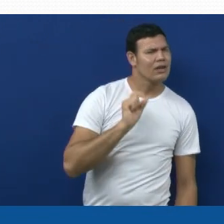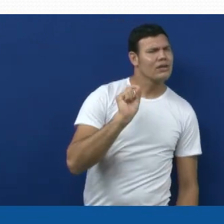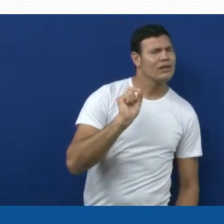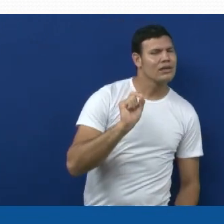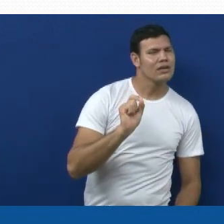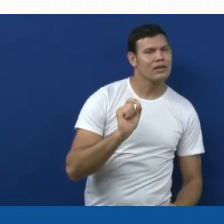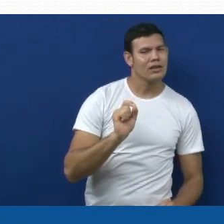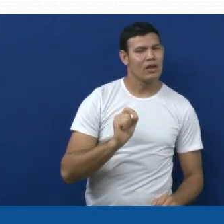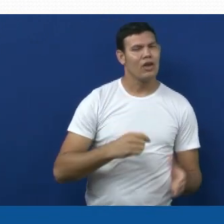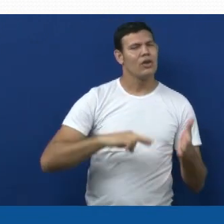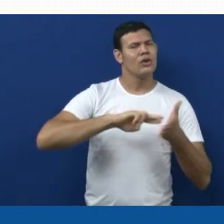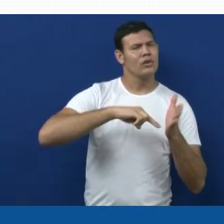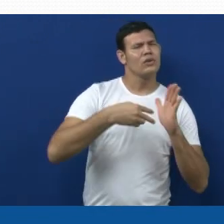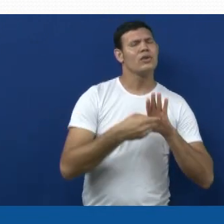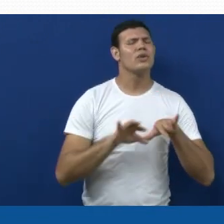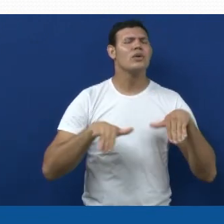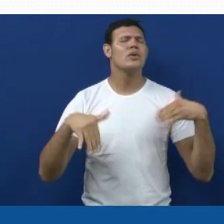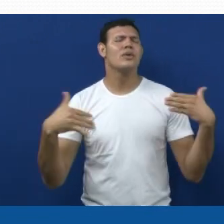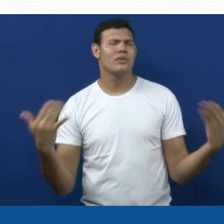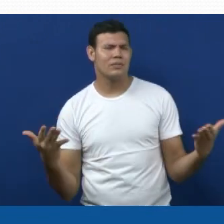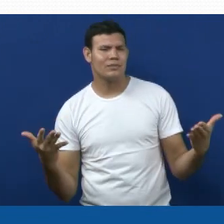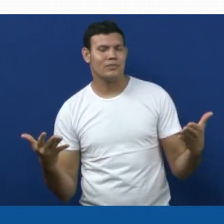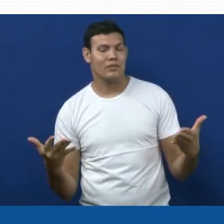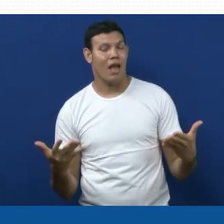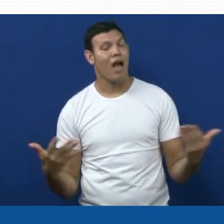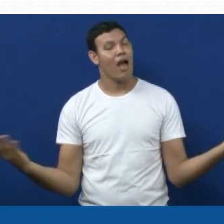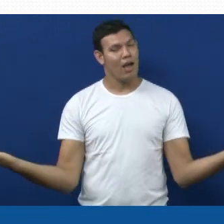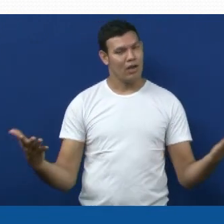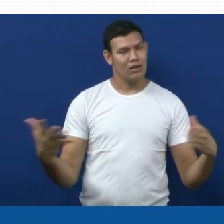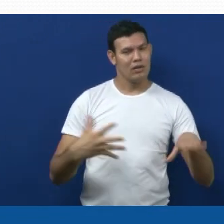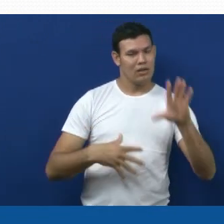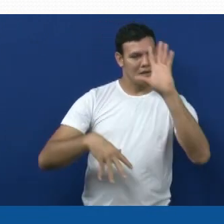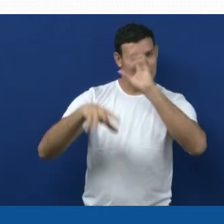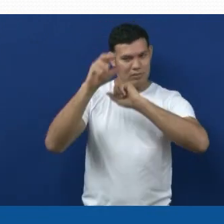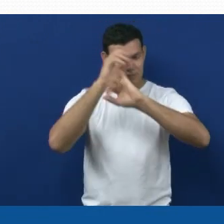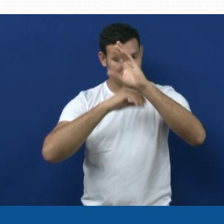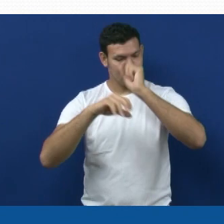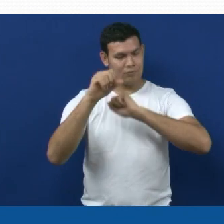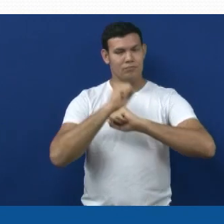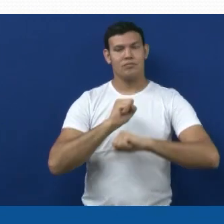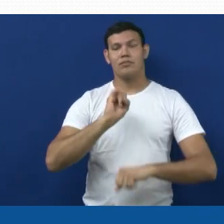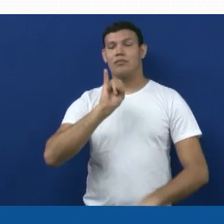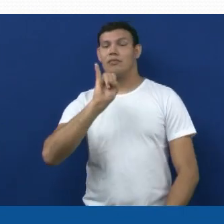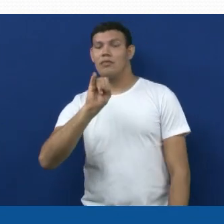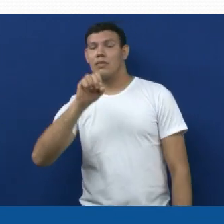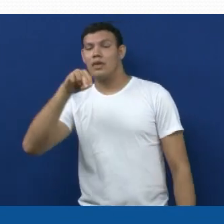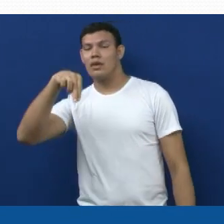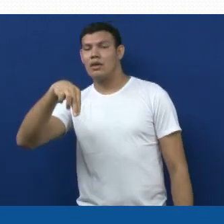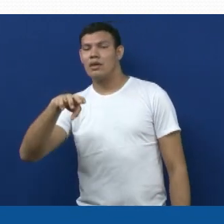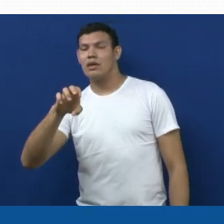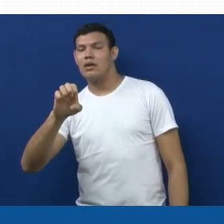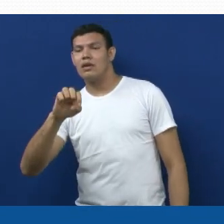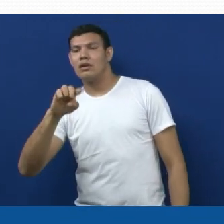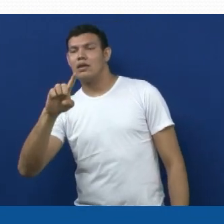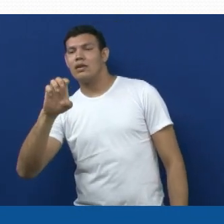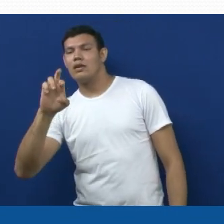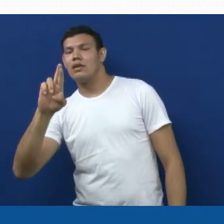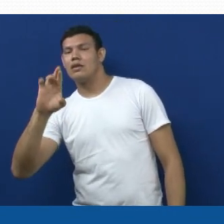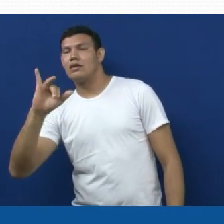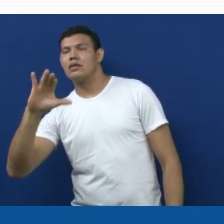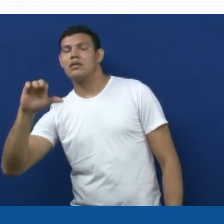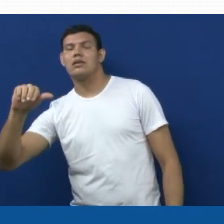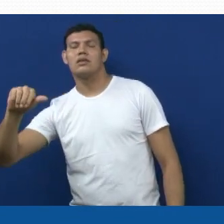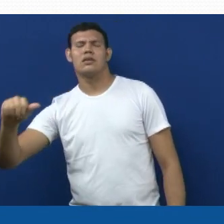consegue conceituar? Então vamos aprender. O que é inércia? Inércia é uma característica da matéria que ela